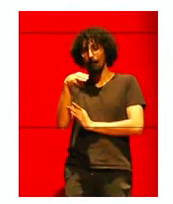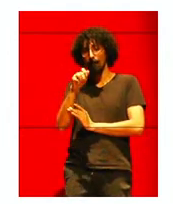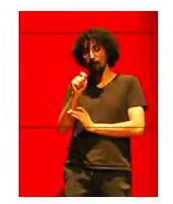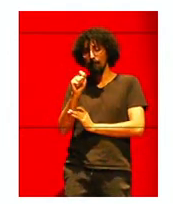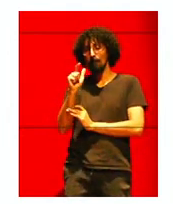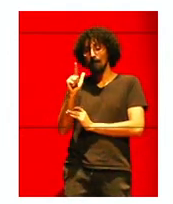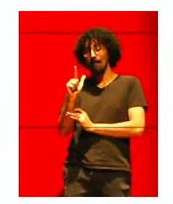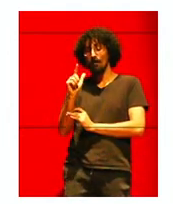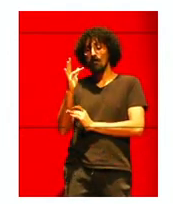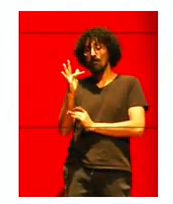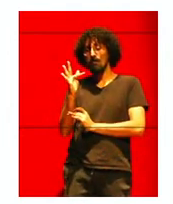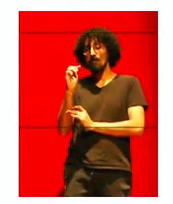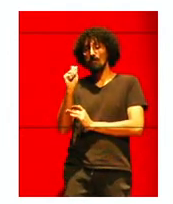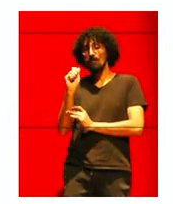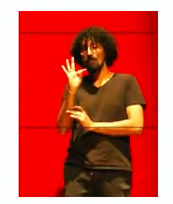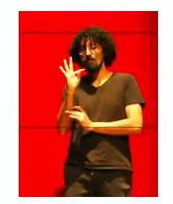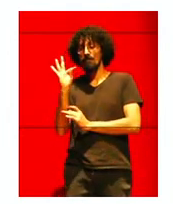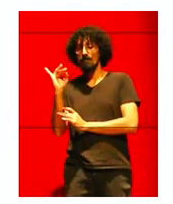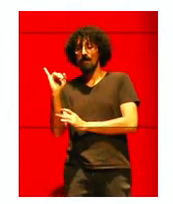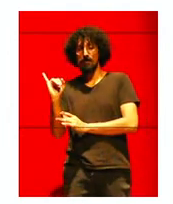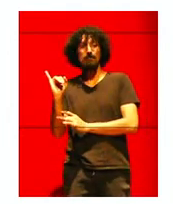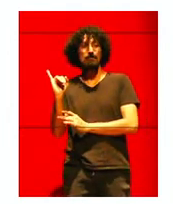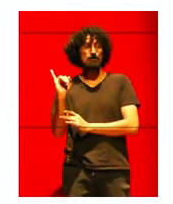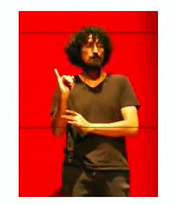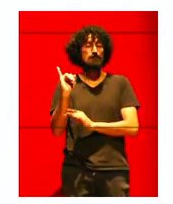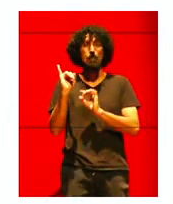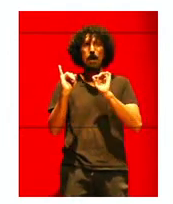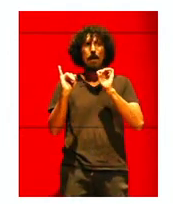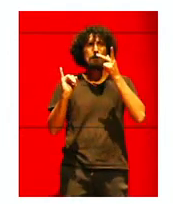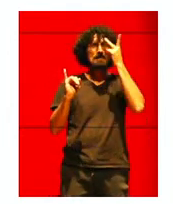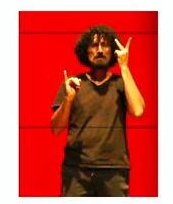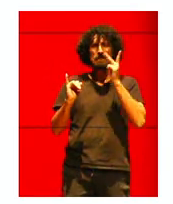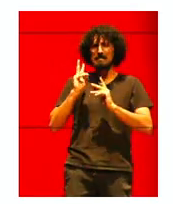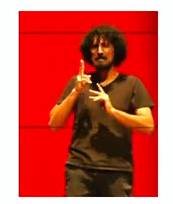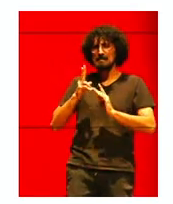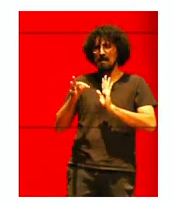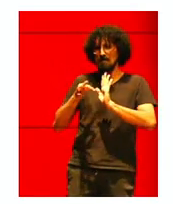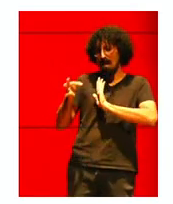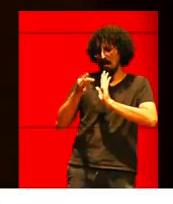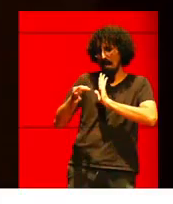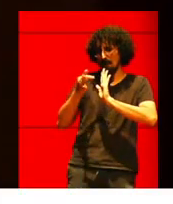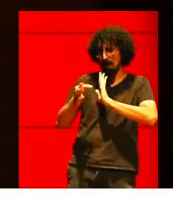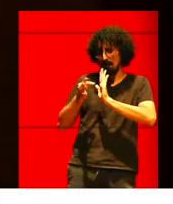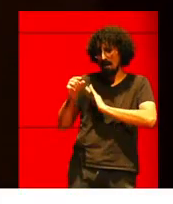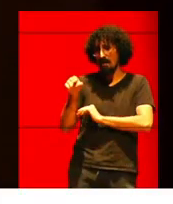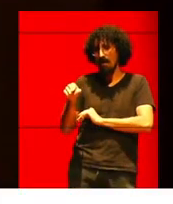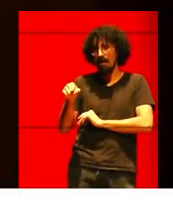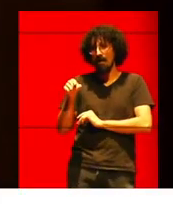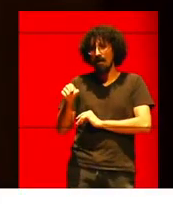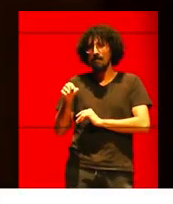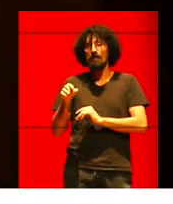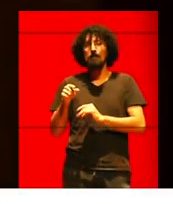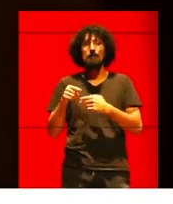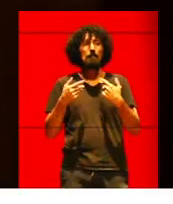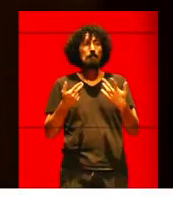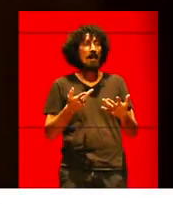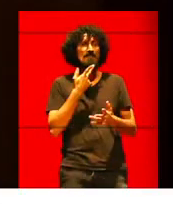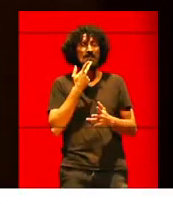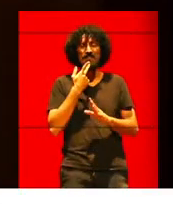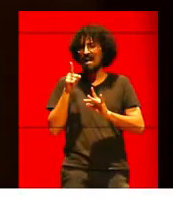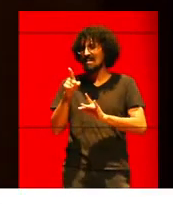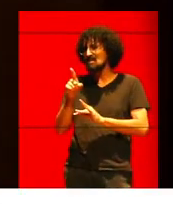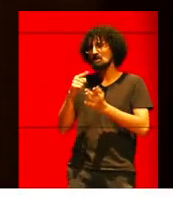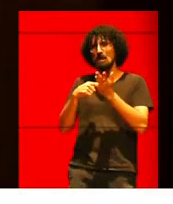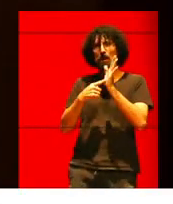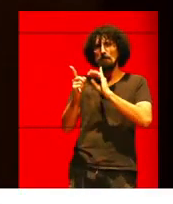Anitta de hoje, criticada por tudo. Ela chega, publica uma tela e diz, olha, essa tela aqui, ela é moderna. Essa tela não imita a